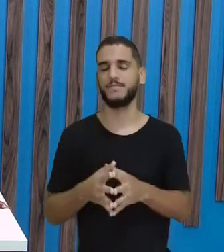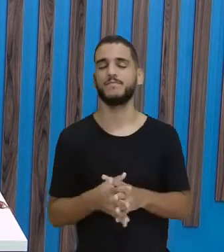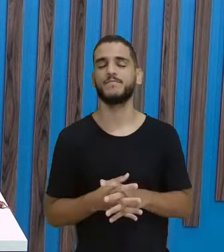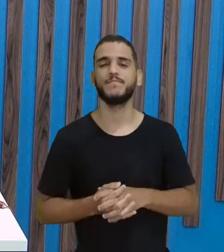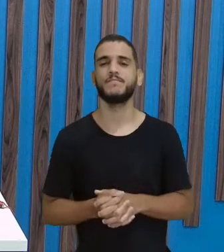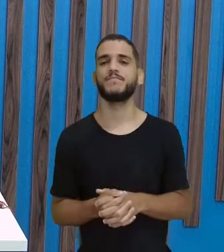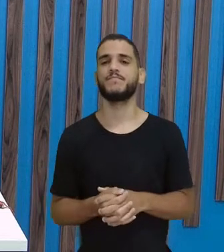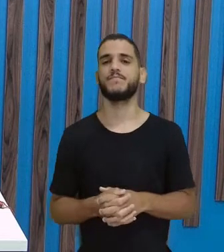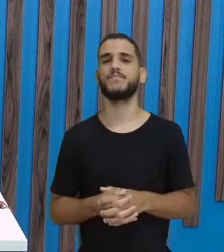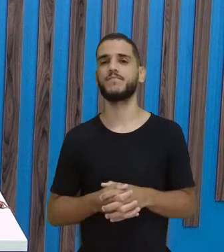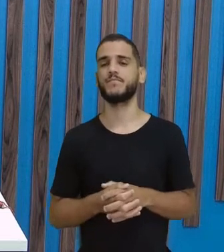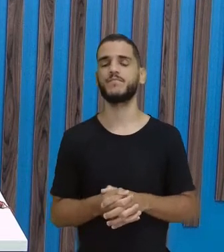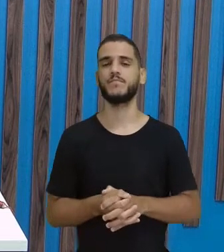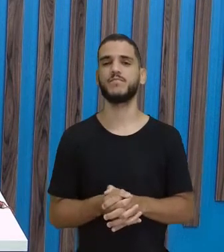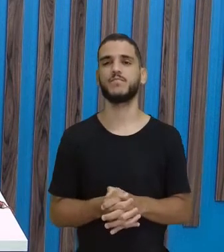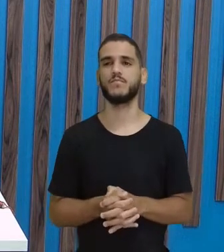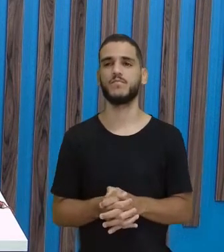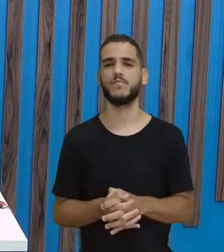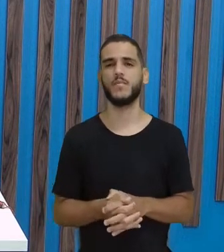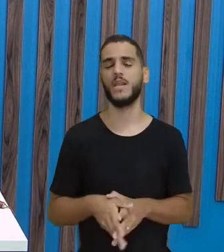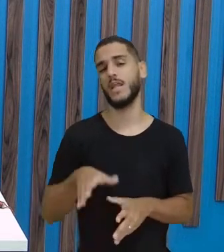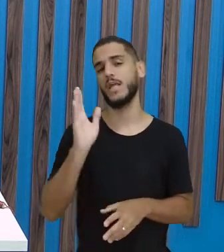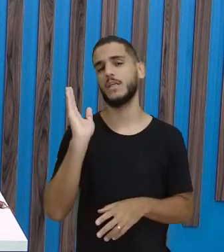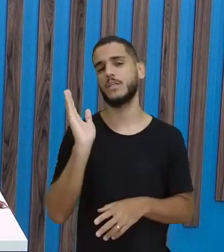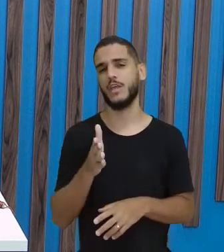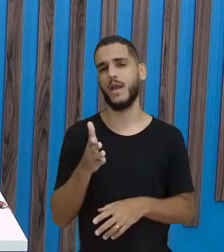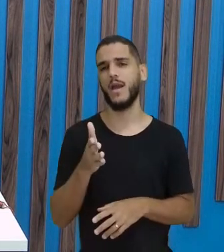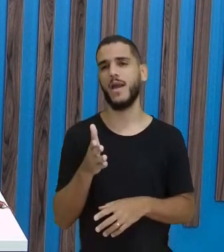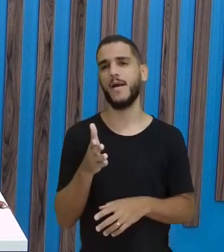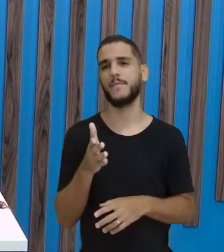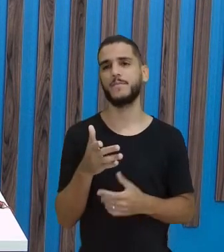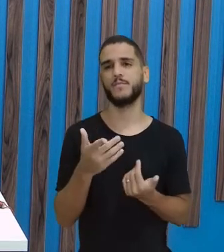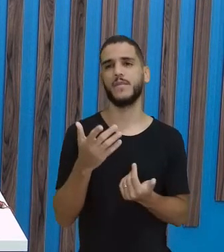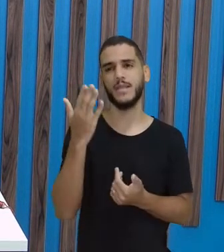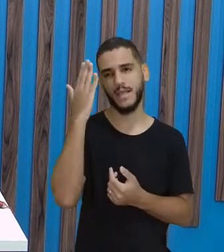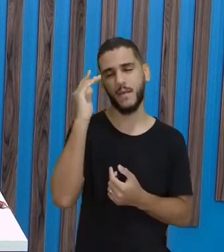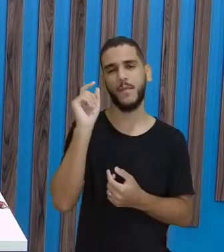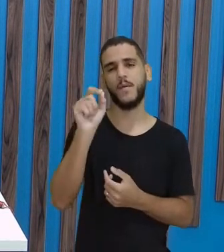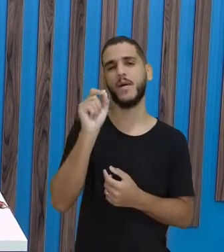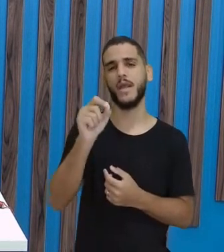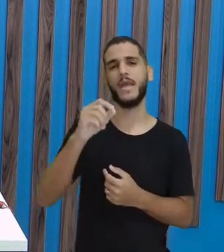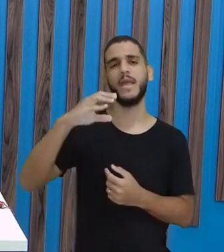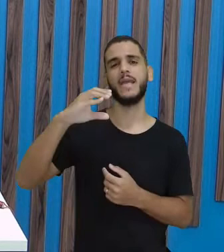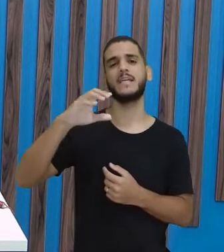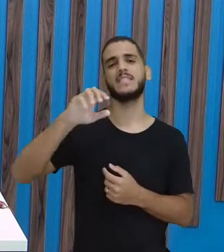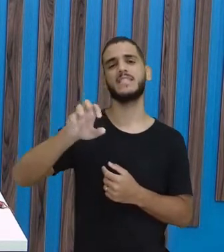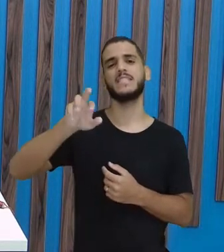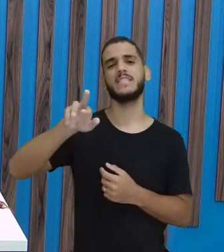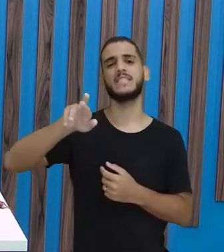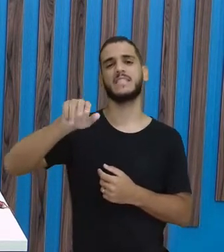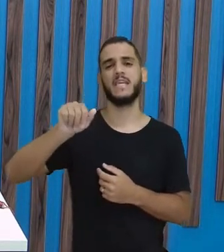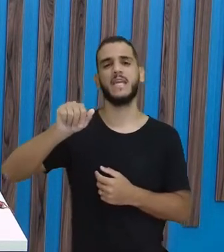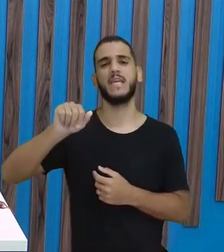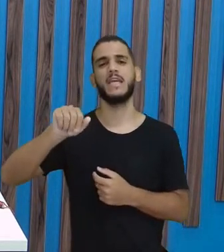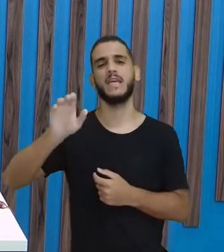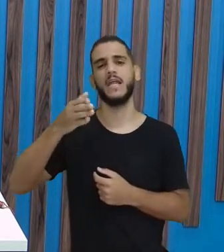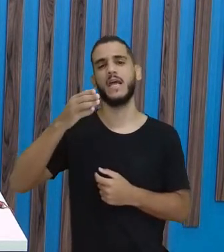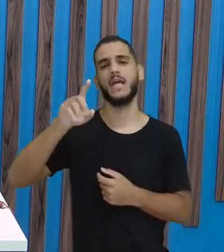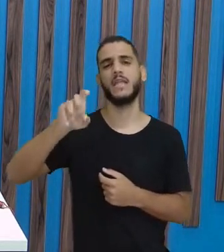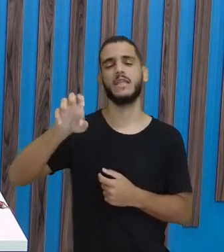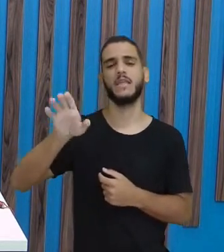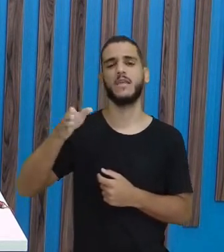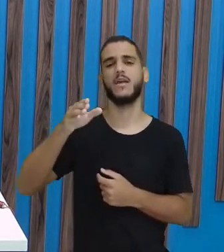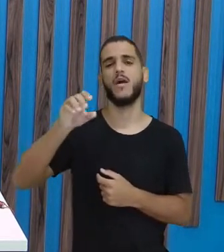só. Já ouviram falar de cera de ouvido? E aí, vocês em casa, né? O Lucas, Samara,